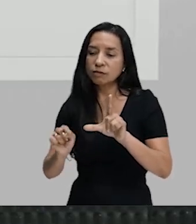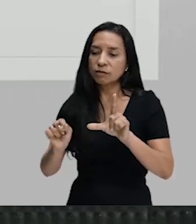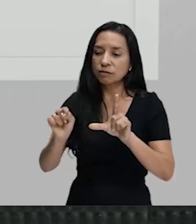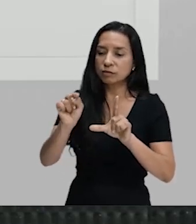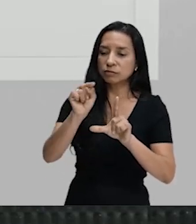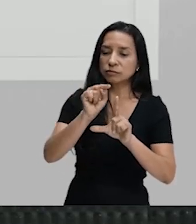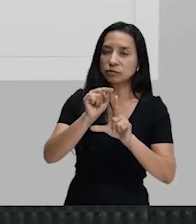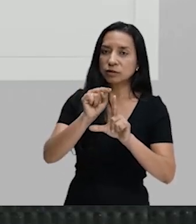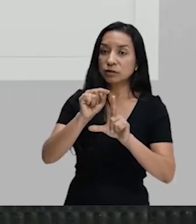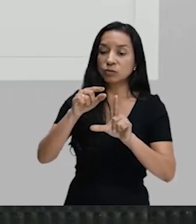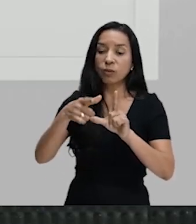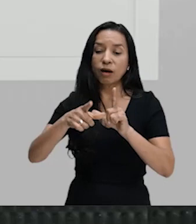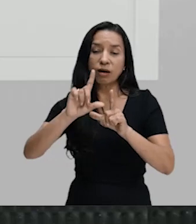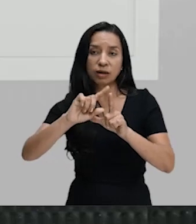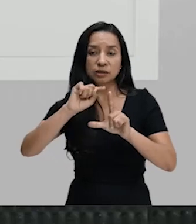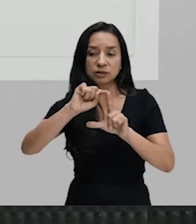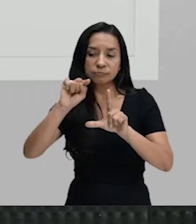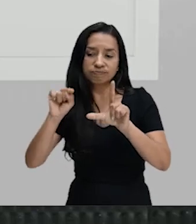anti-horário,